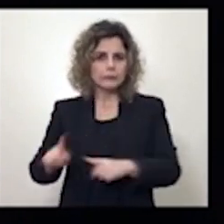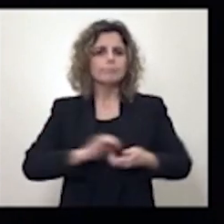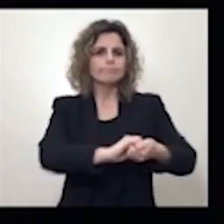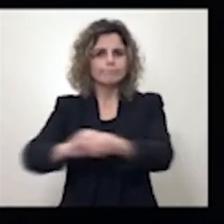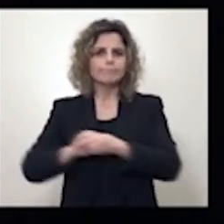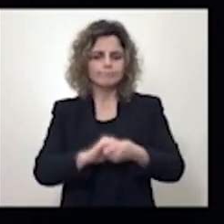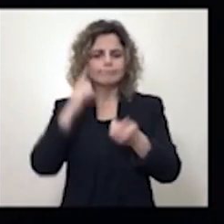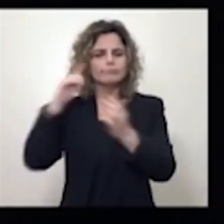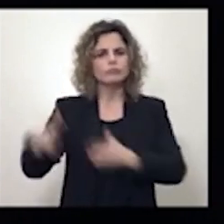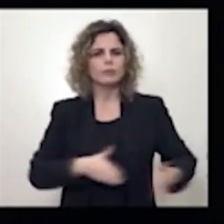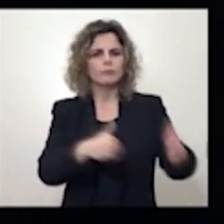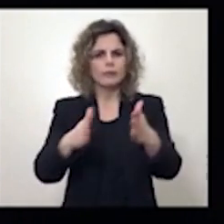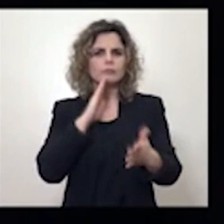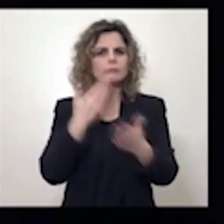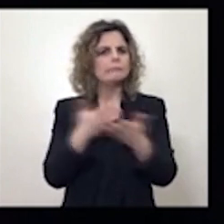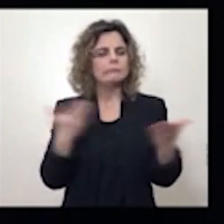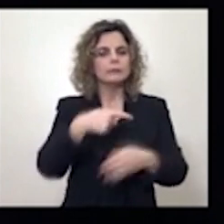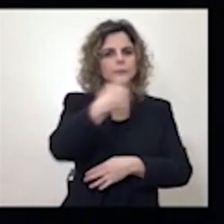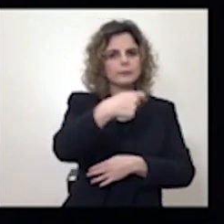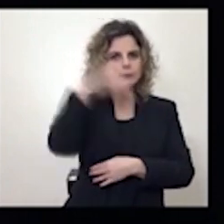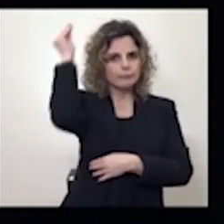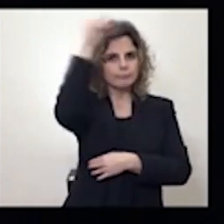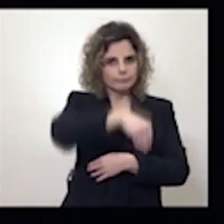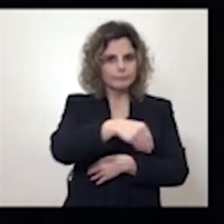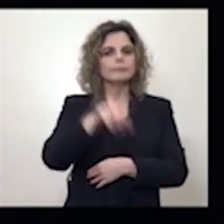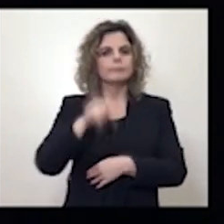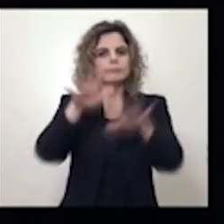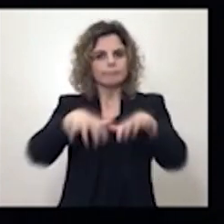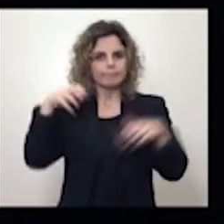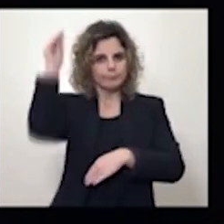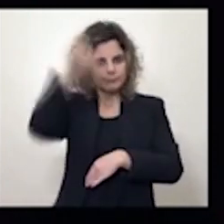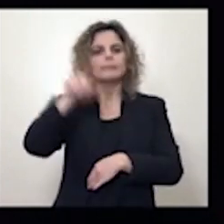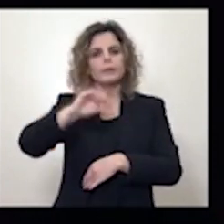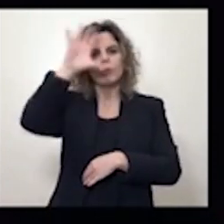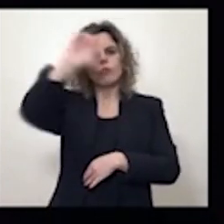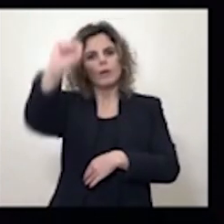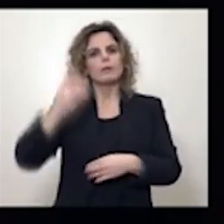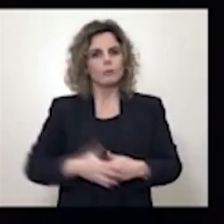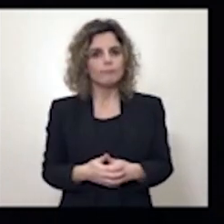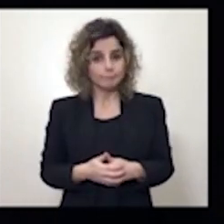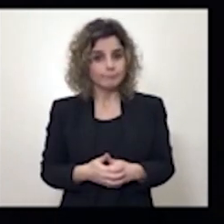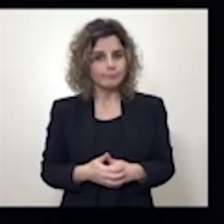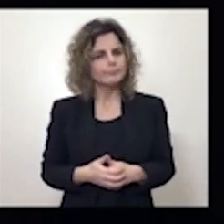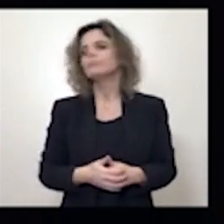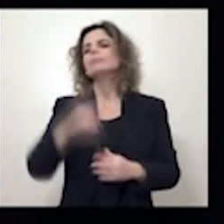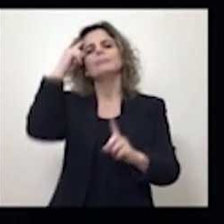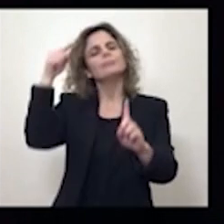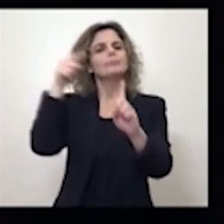solidariedade estratégica entre o Presidente da República, a Assembleia da República e o Governo, com o único